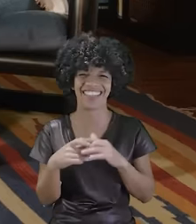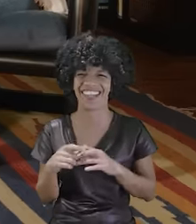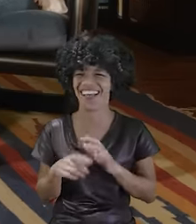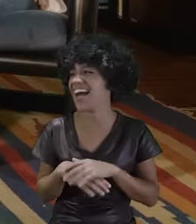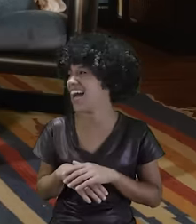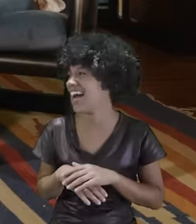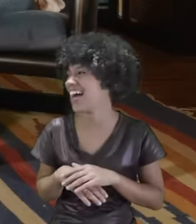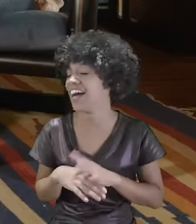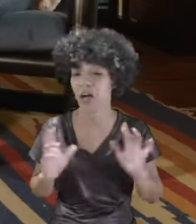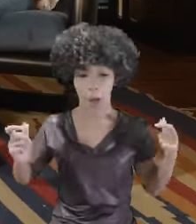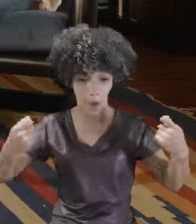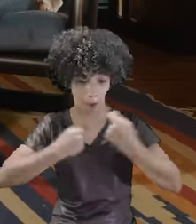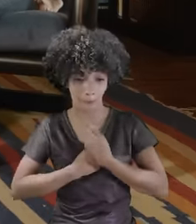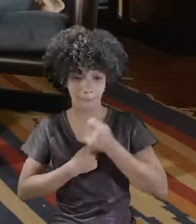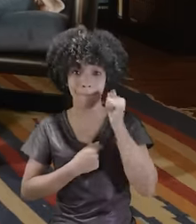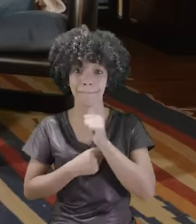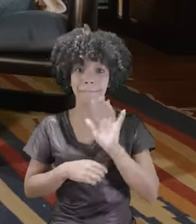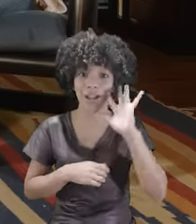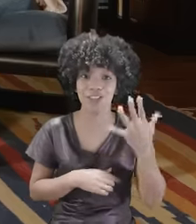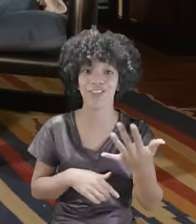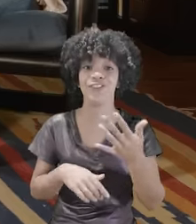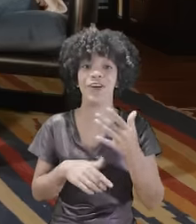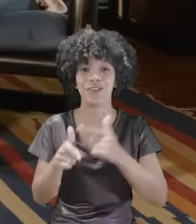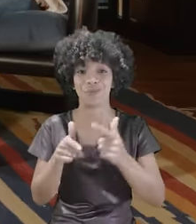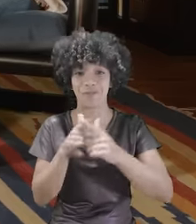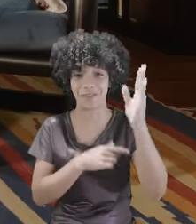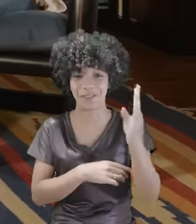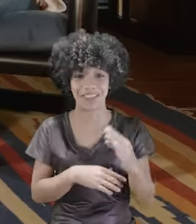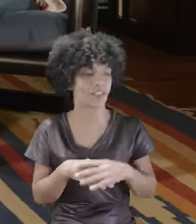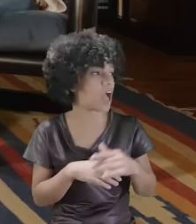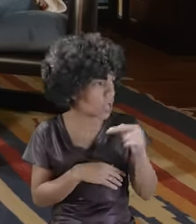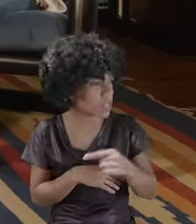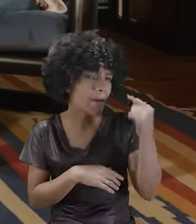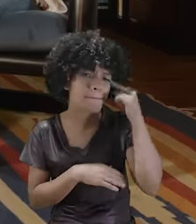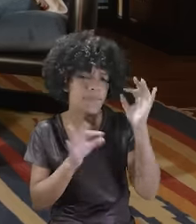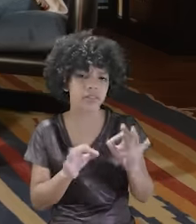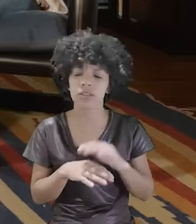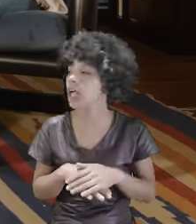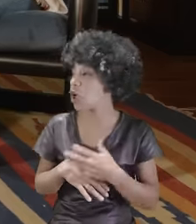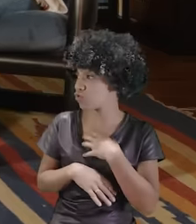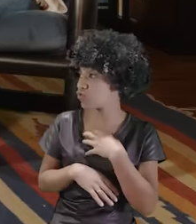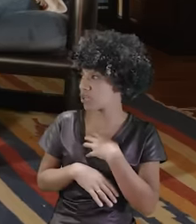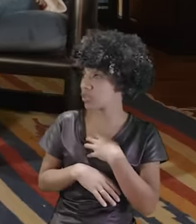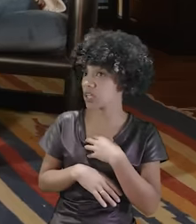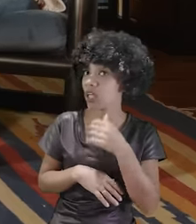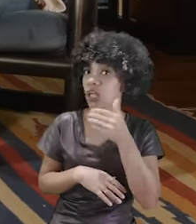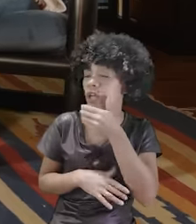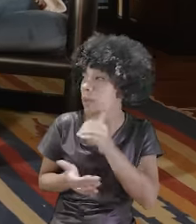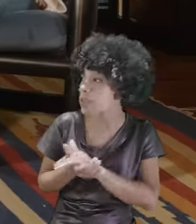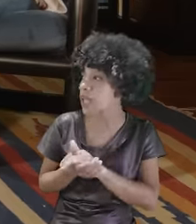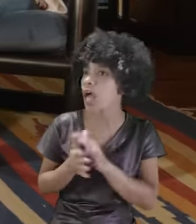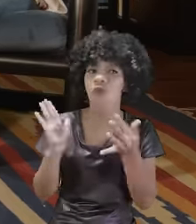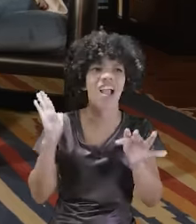das mulheres um ano para resolver o Brasil é aquele pensa o direito porque você que a forma que seu marido te